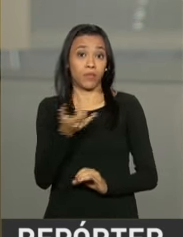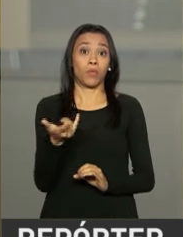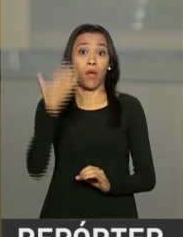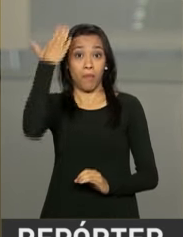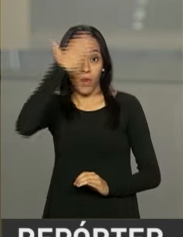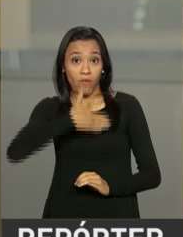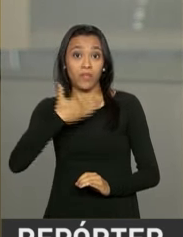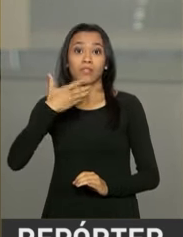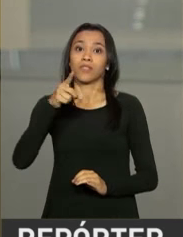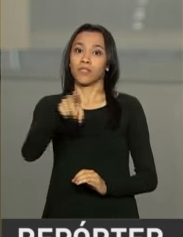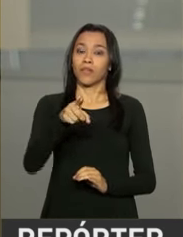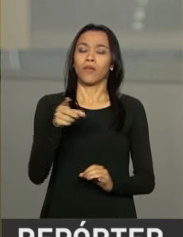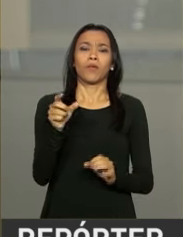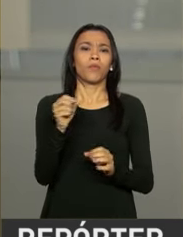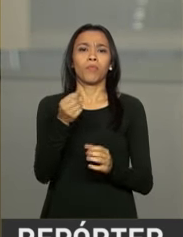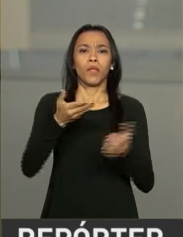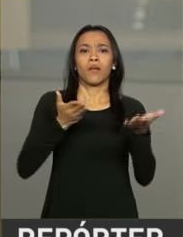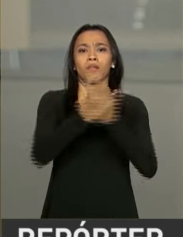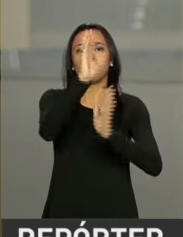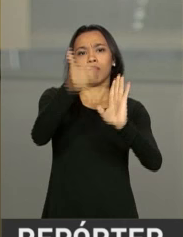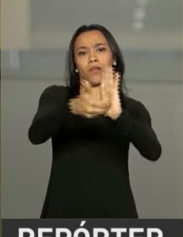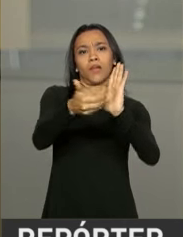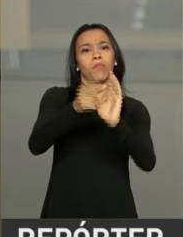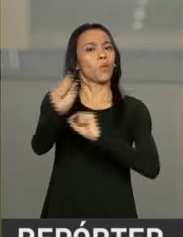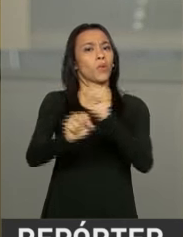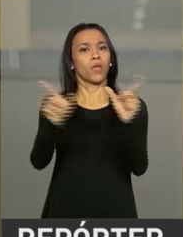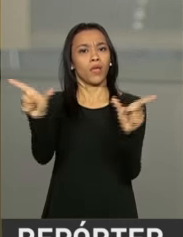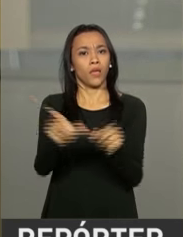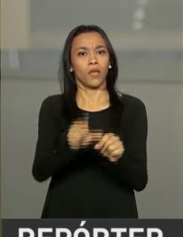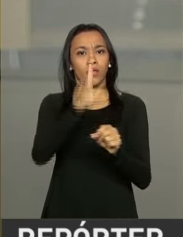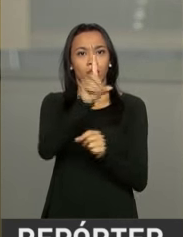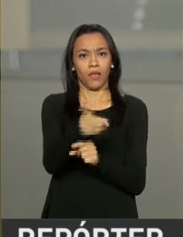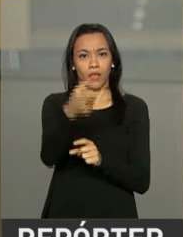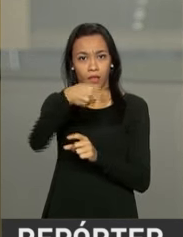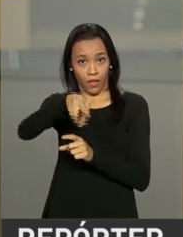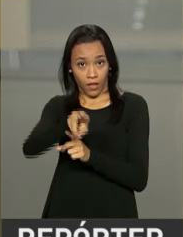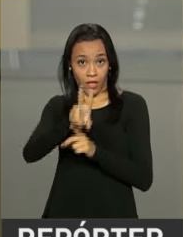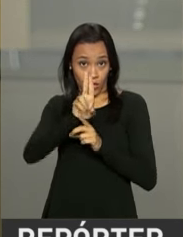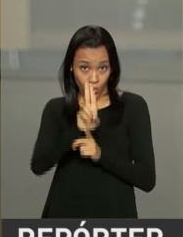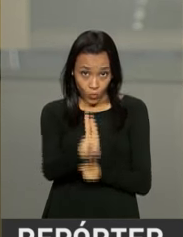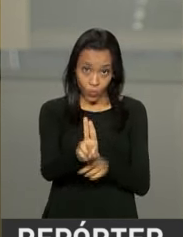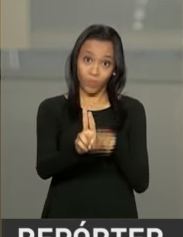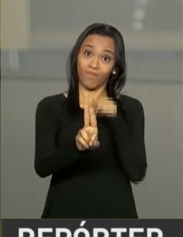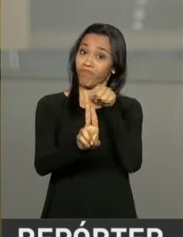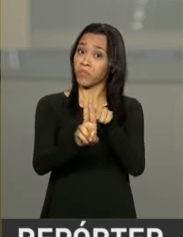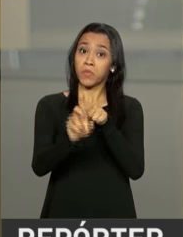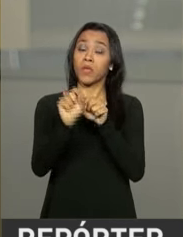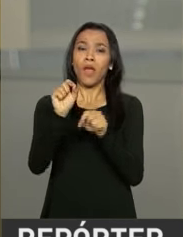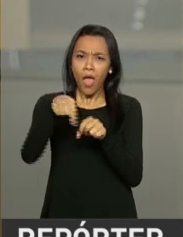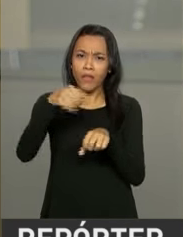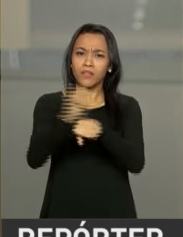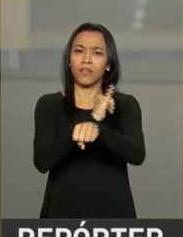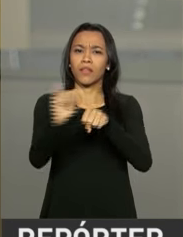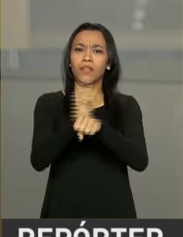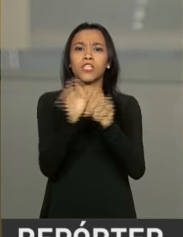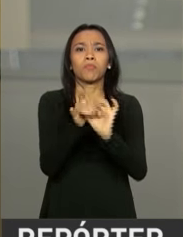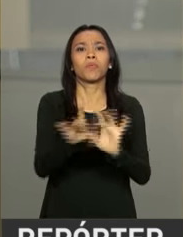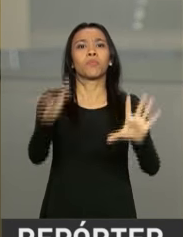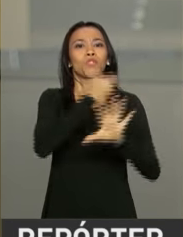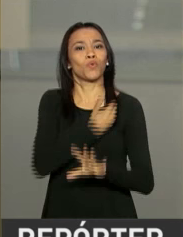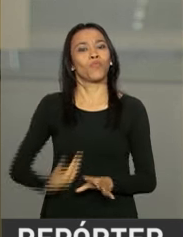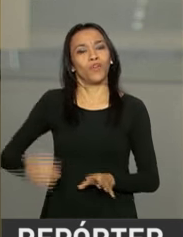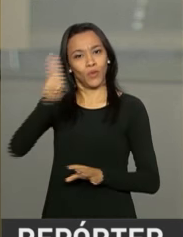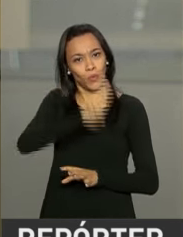aprovação pela Câmara dos Deputados da desinculação de receitas da União, ADRU, mecanismo que permite que o